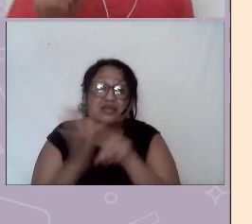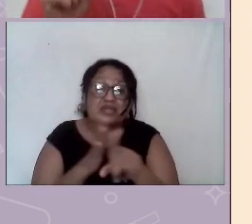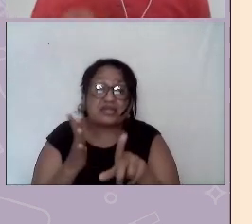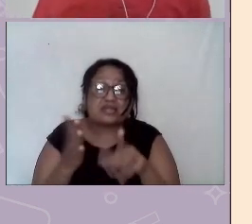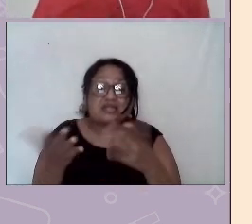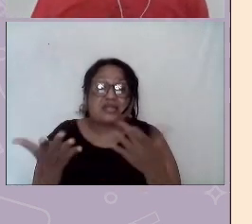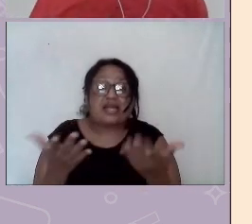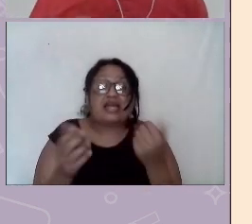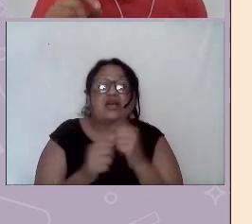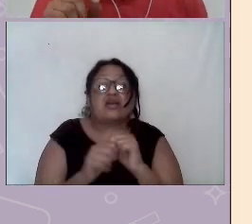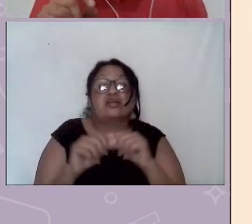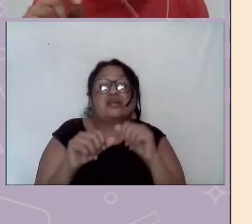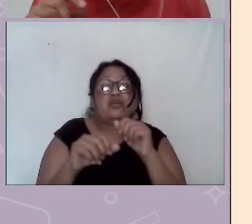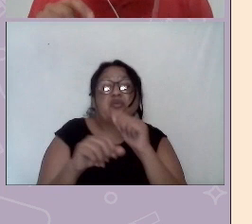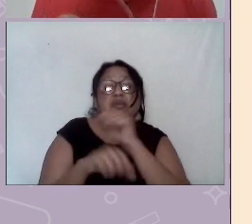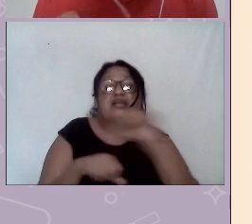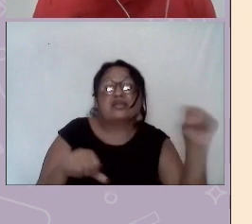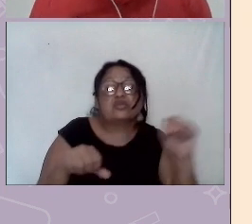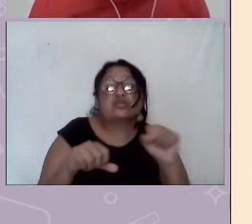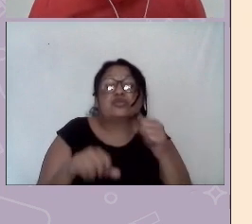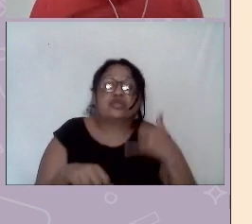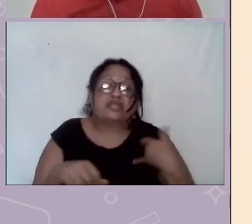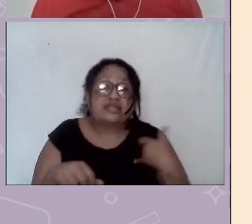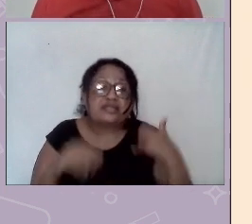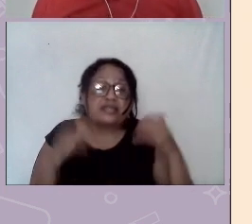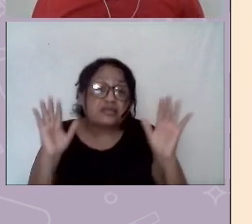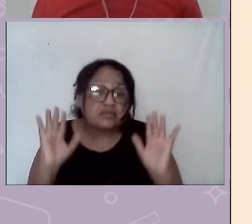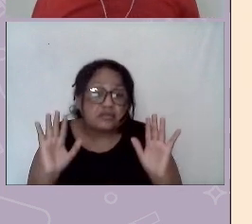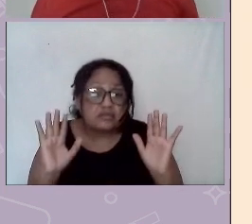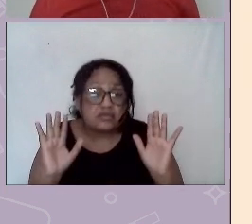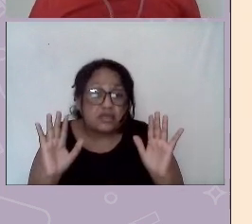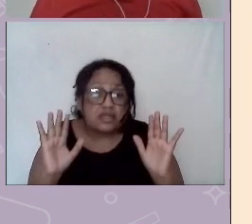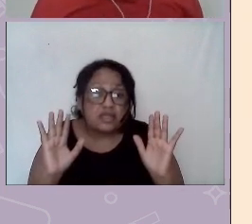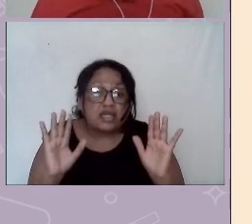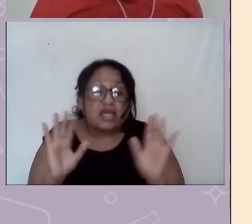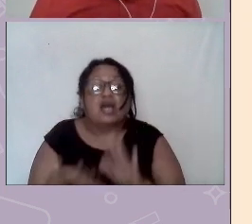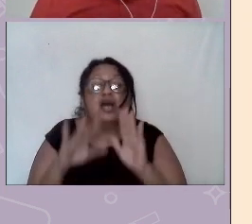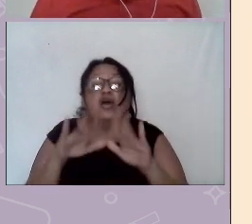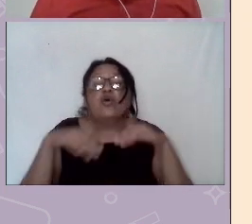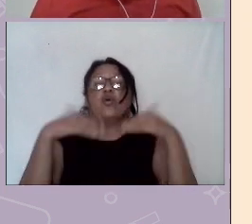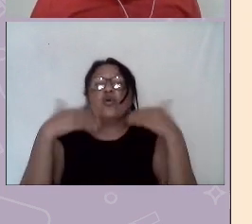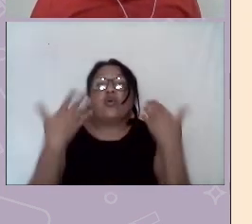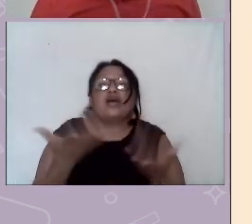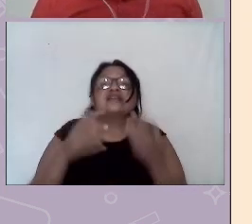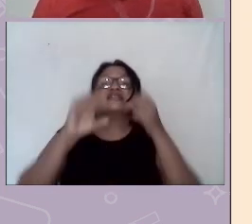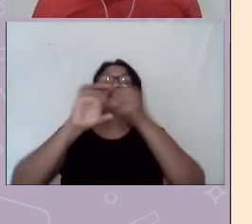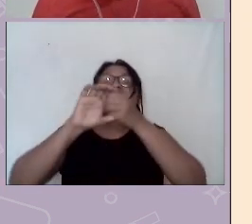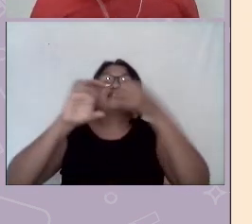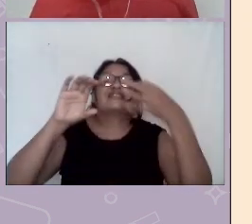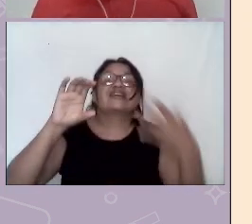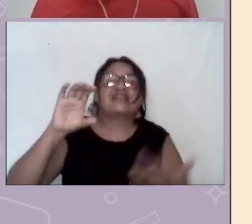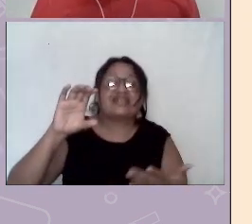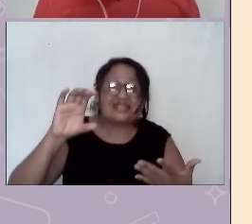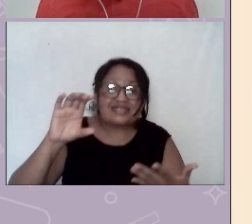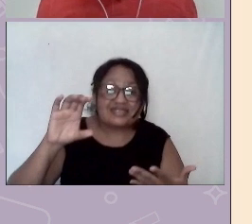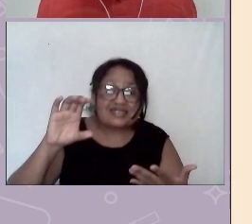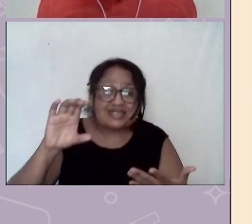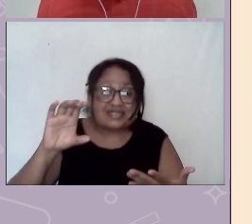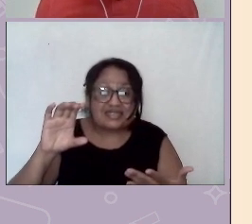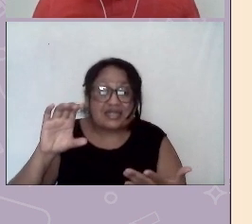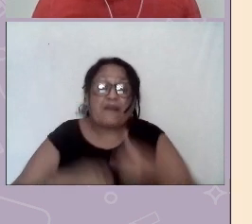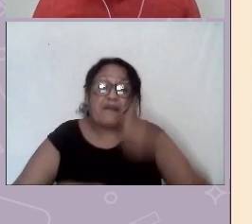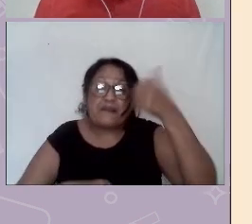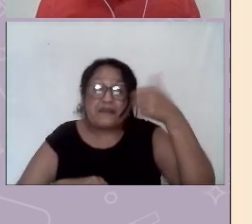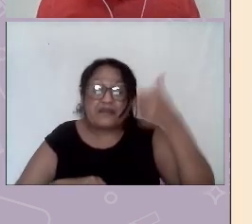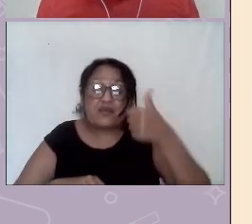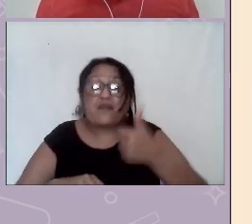período idade é o período neolítico né quais são as características desse período primeiro vamos pensar para